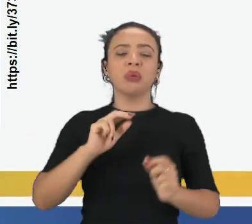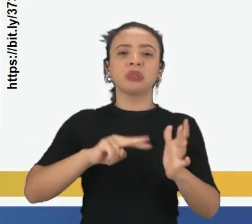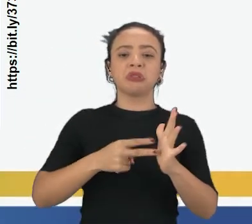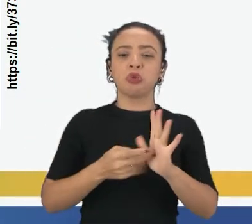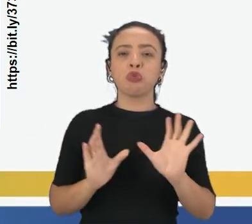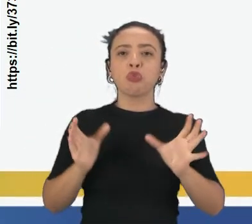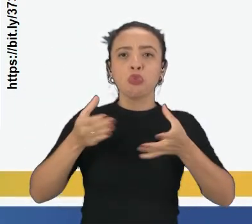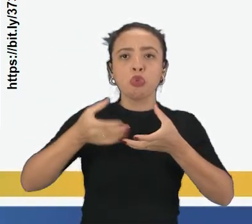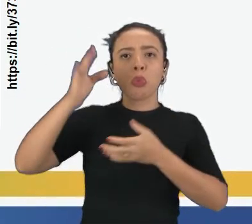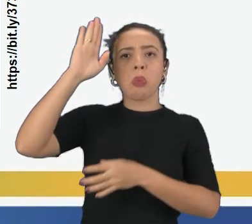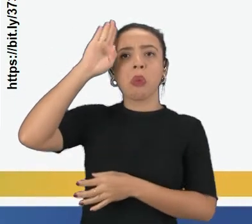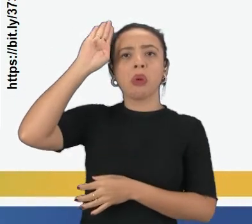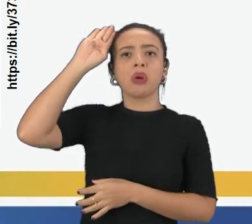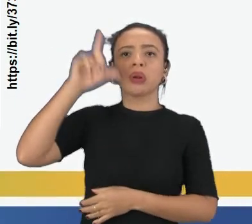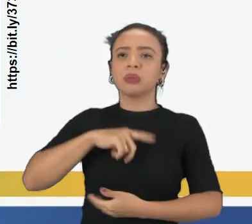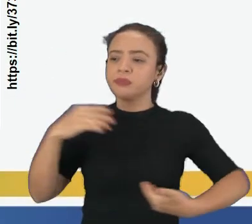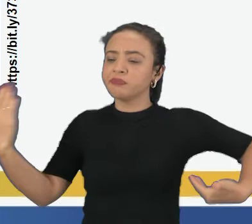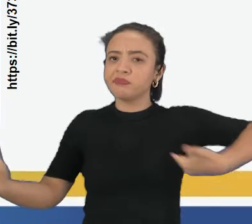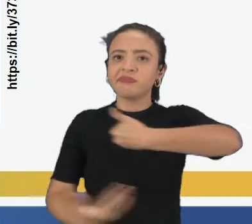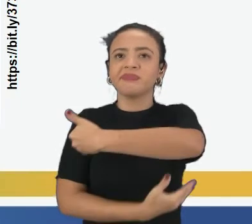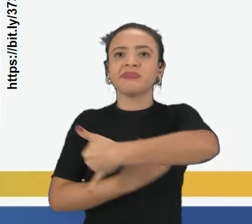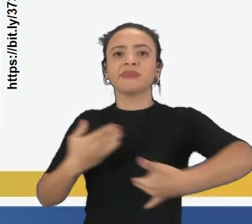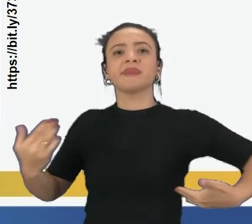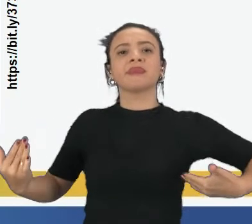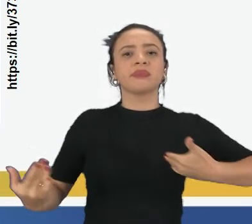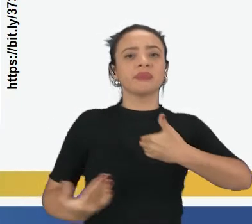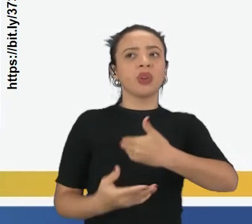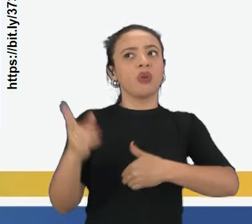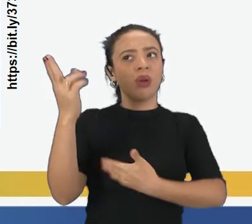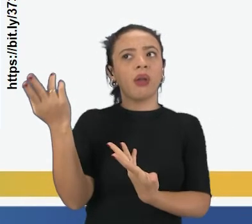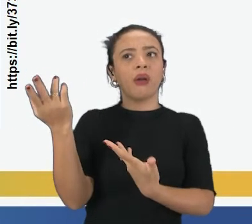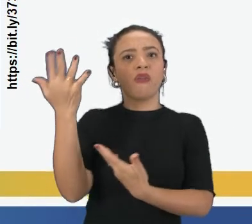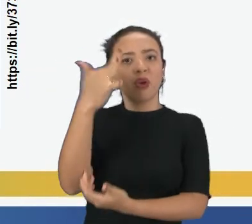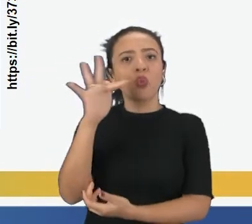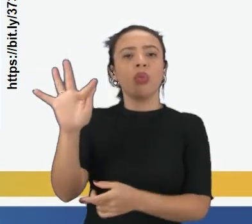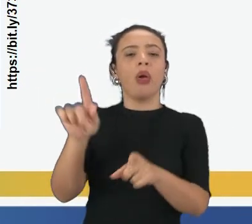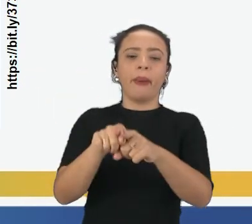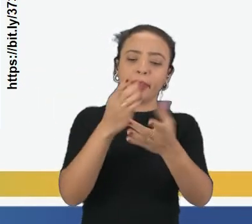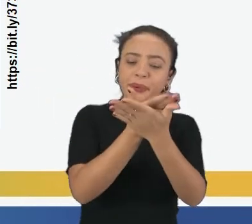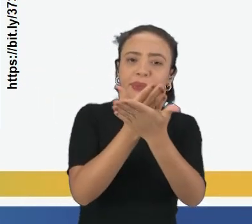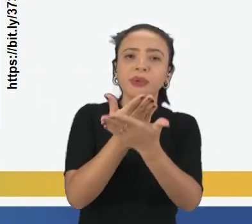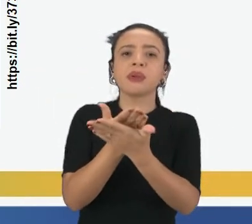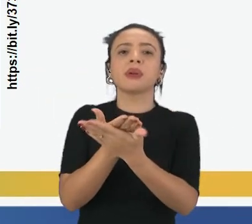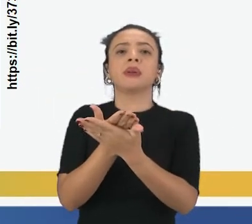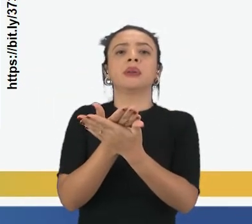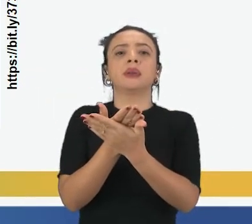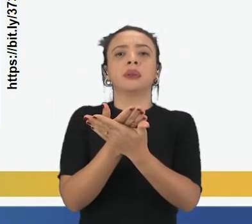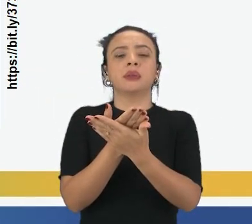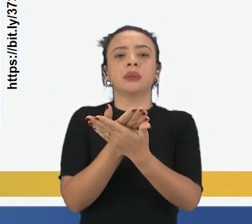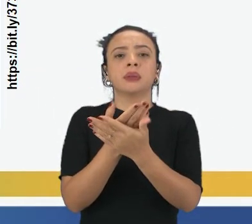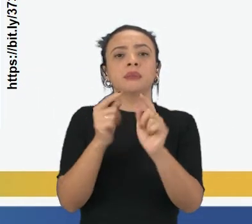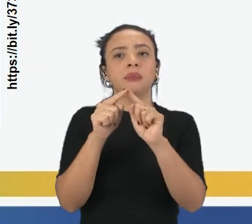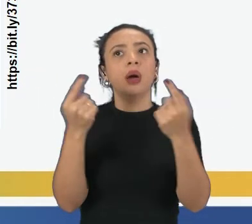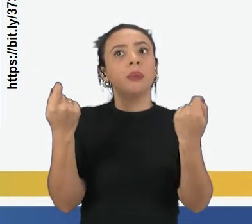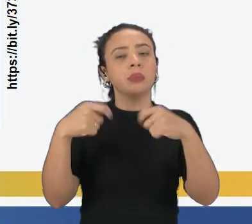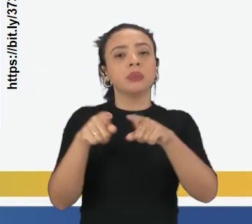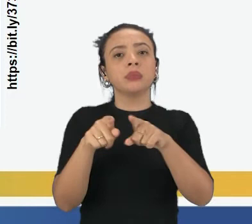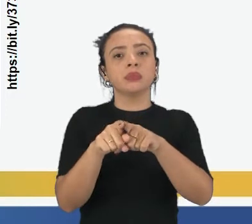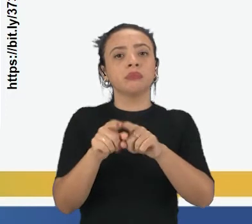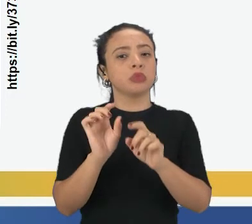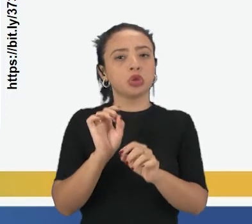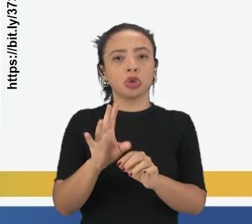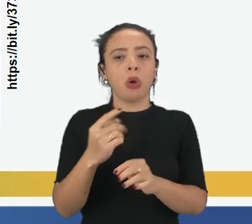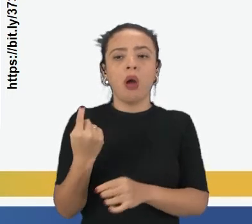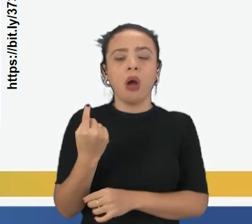círculo acadêmico ele tem relação com a a universidade os estudos entendeu mas pode ser um